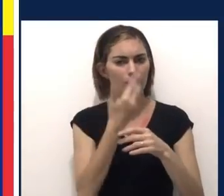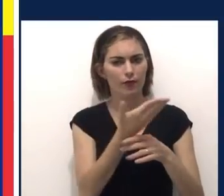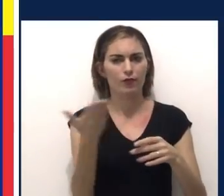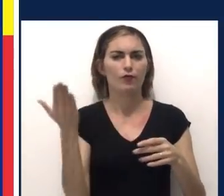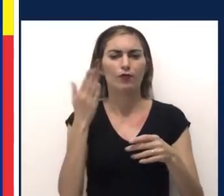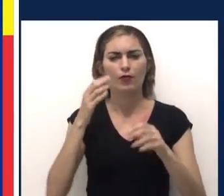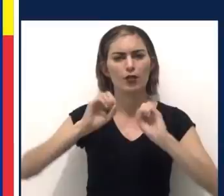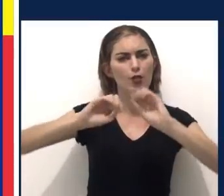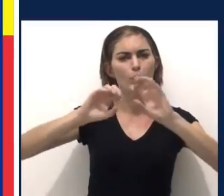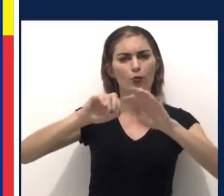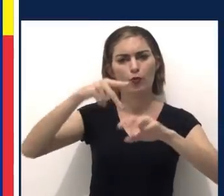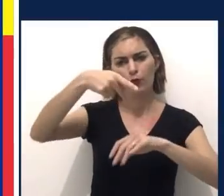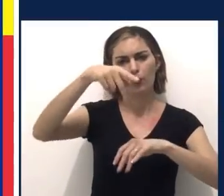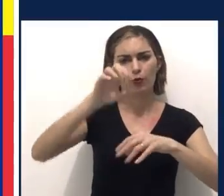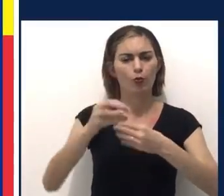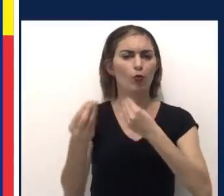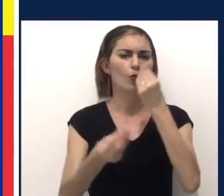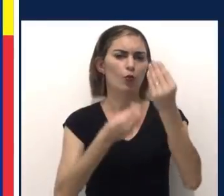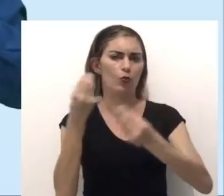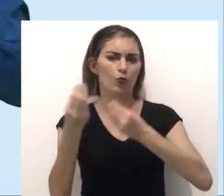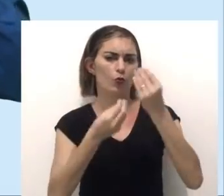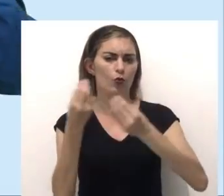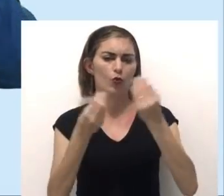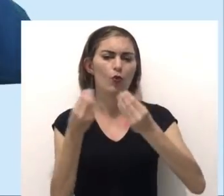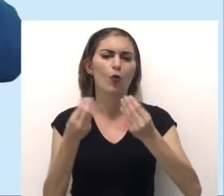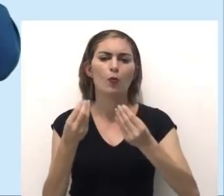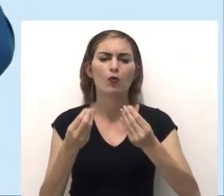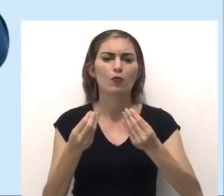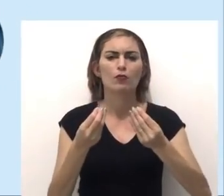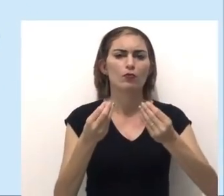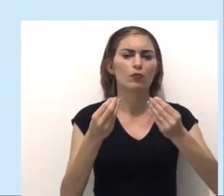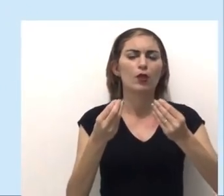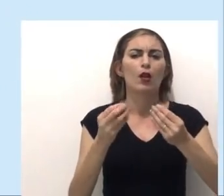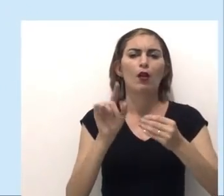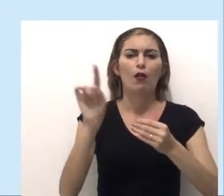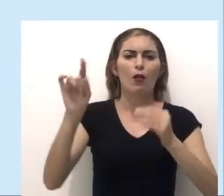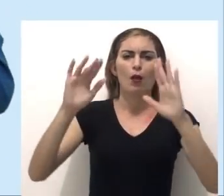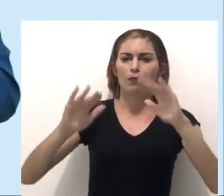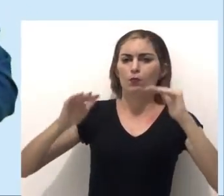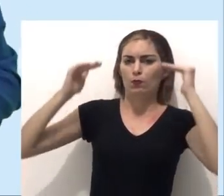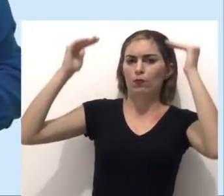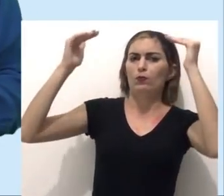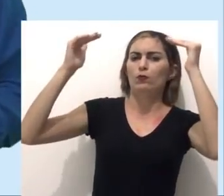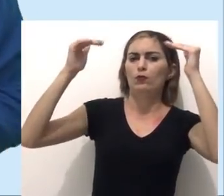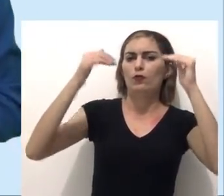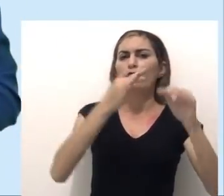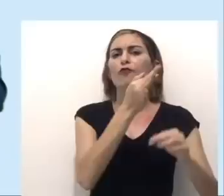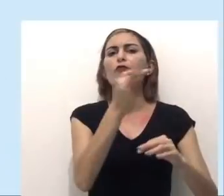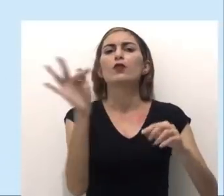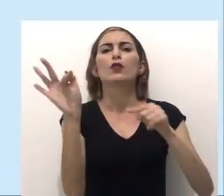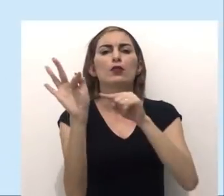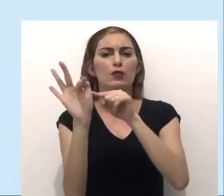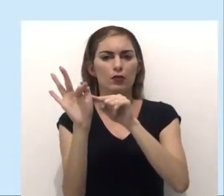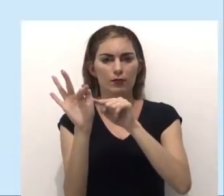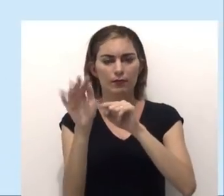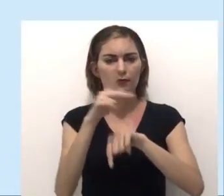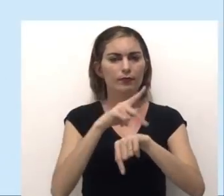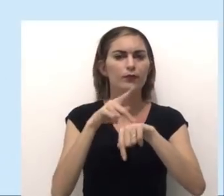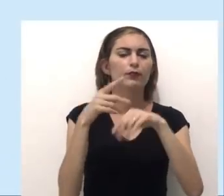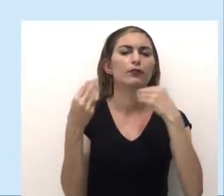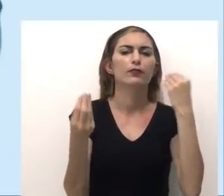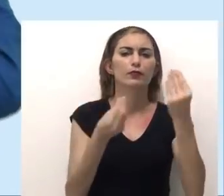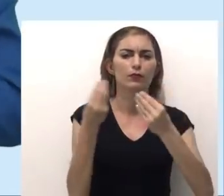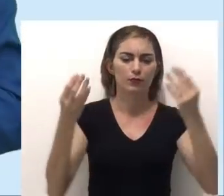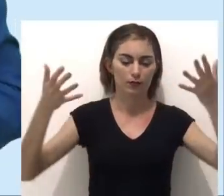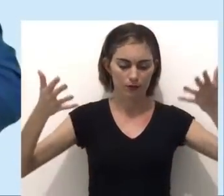tela, você que está no EducaPR, como foi o absolutismo na França?